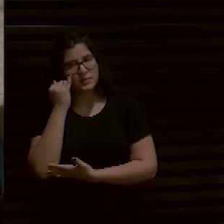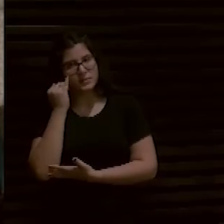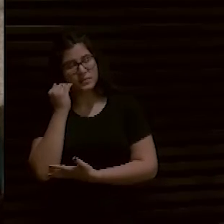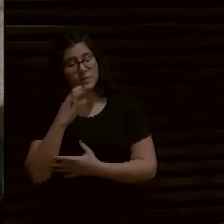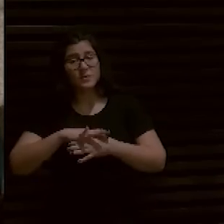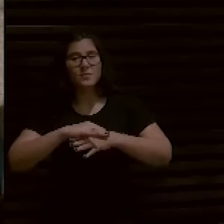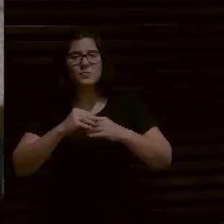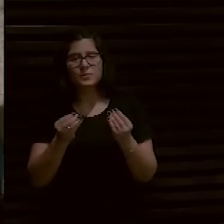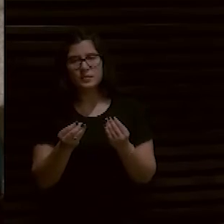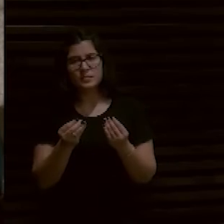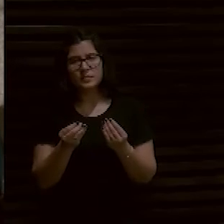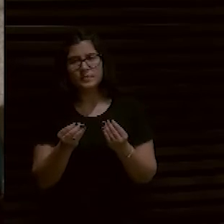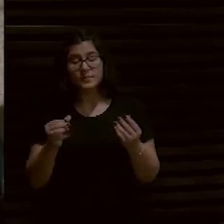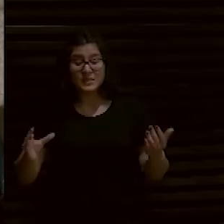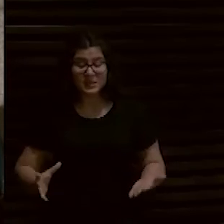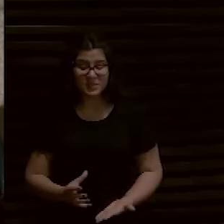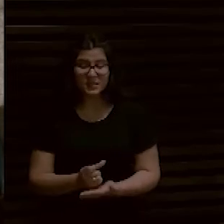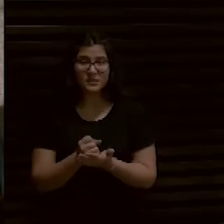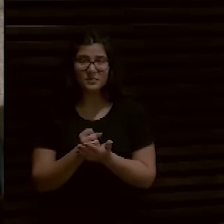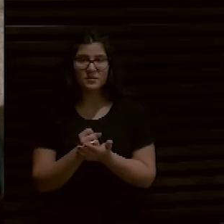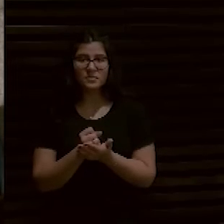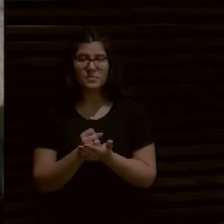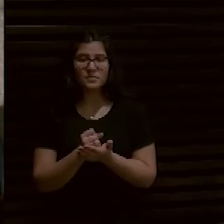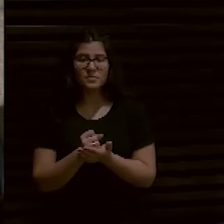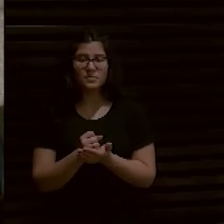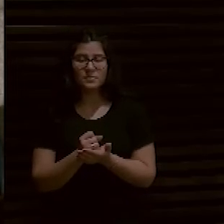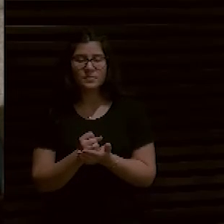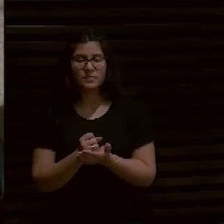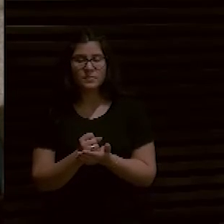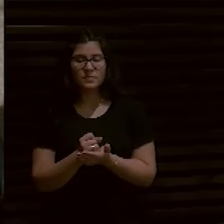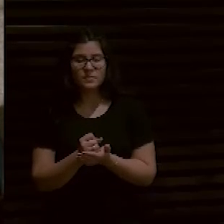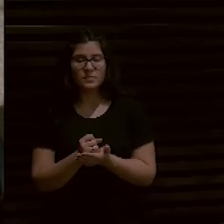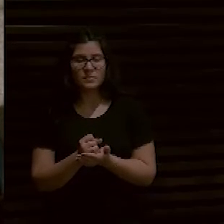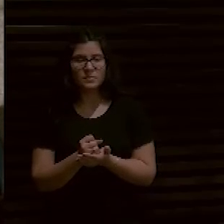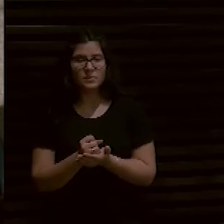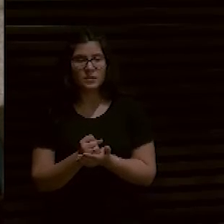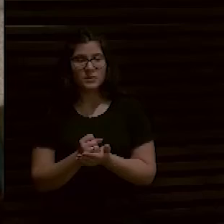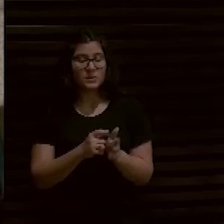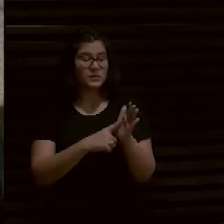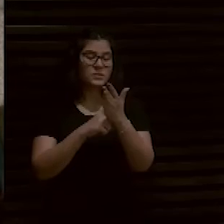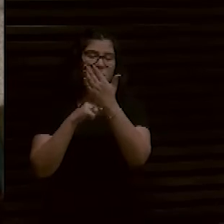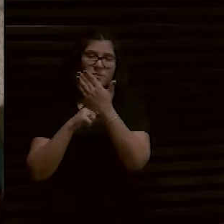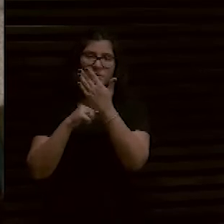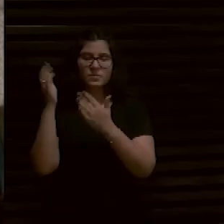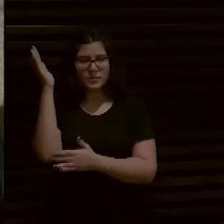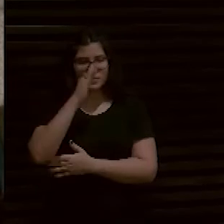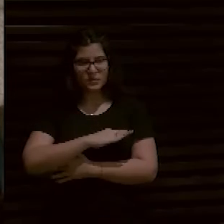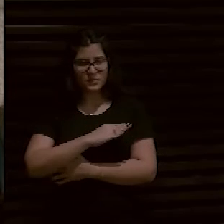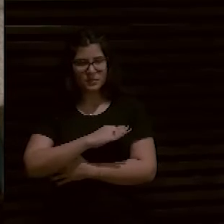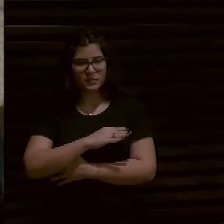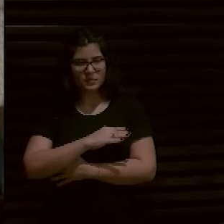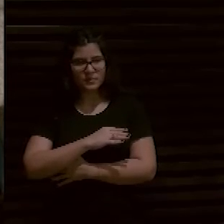Cura-me, salva-me. Ele identifica-se como maldito, como nada especial.